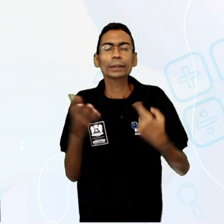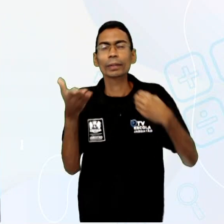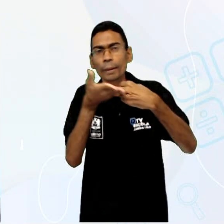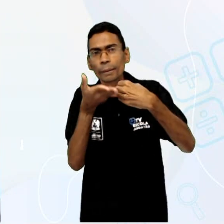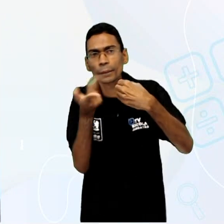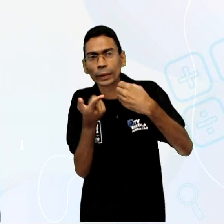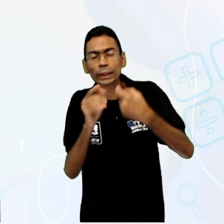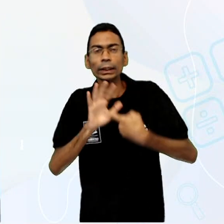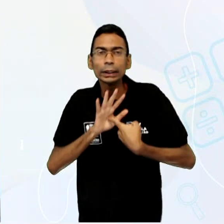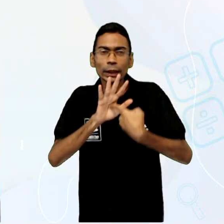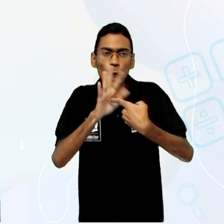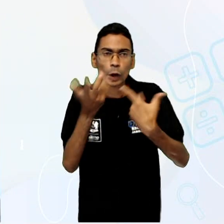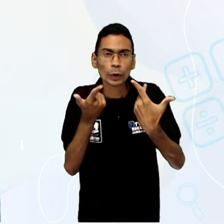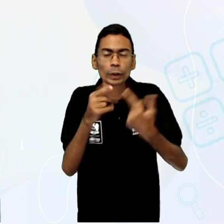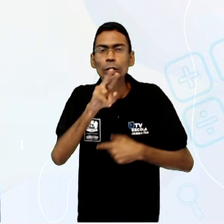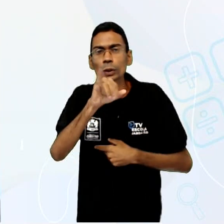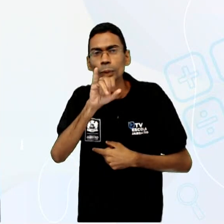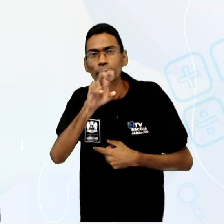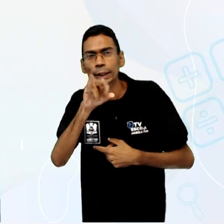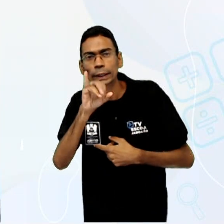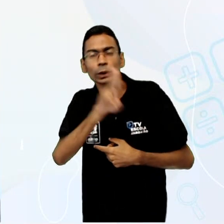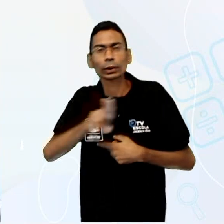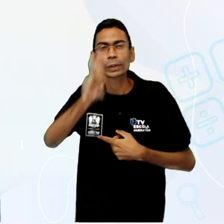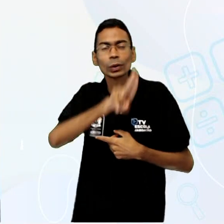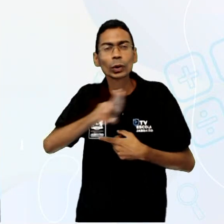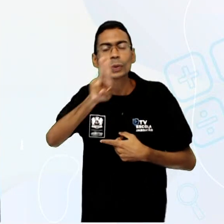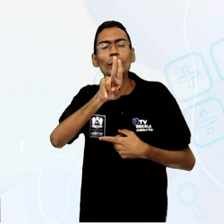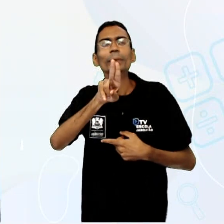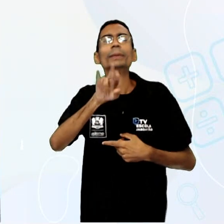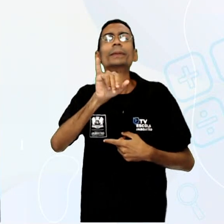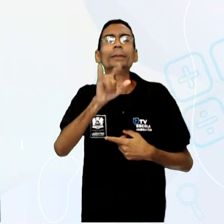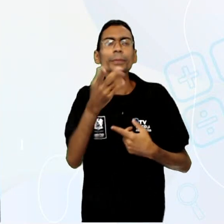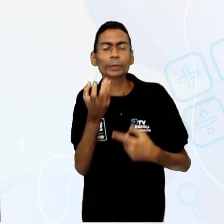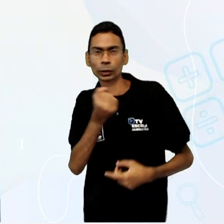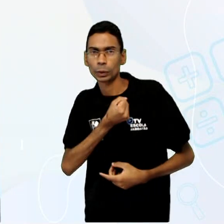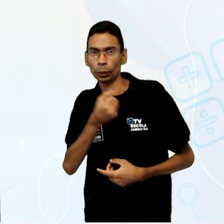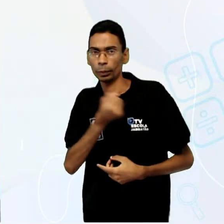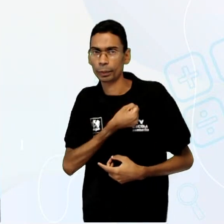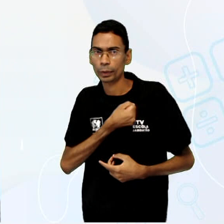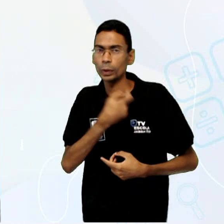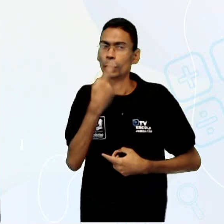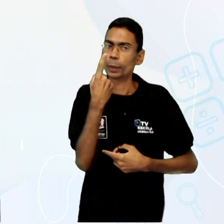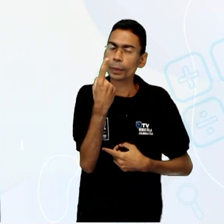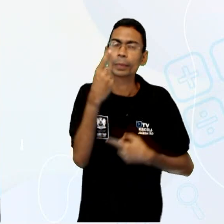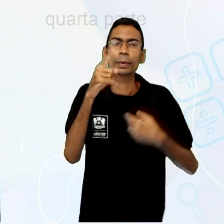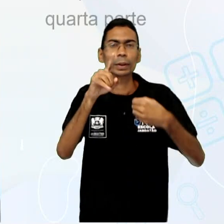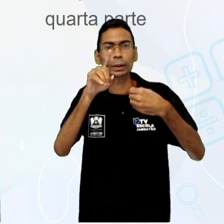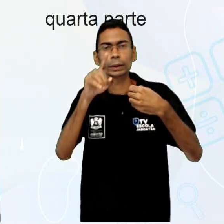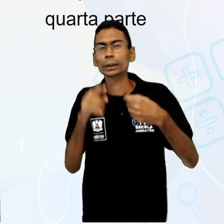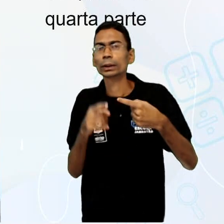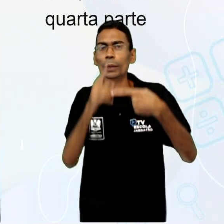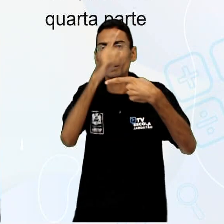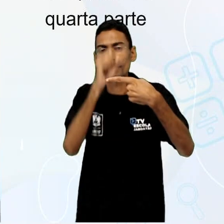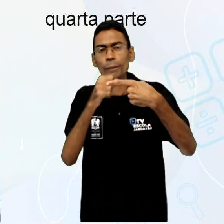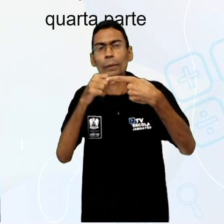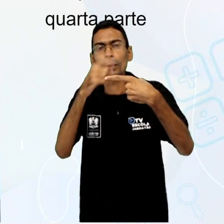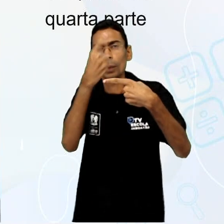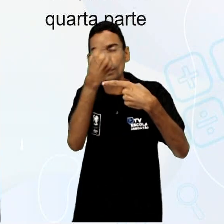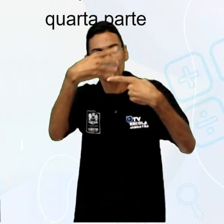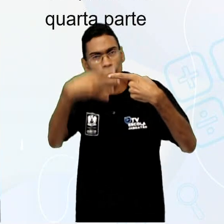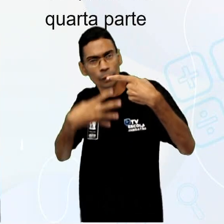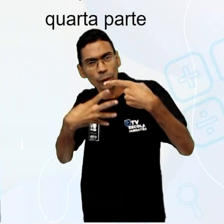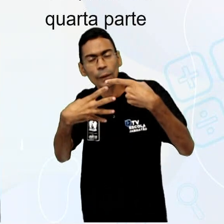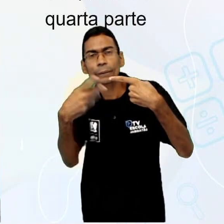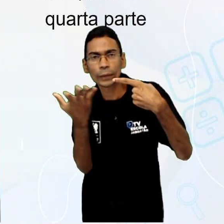na receita, no caso 1. Então, 1 é o numerador. Formamos a fração 1/4, portanto, cada parte